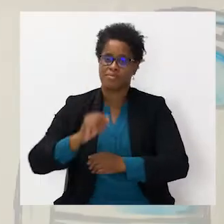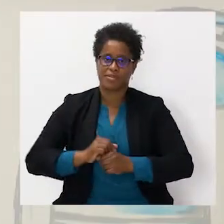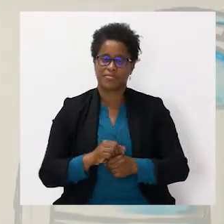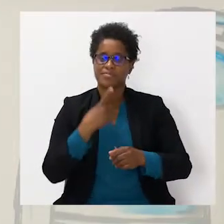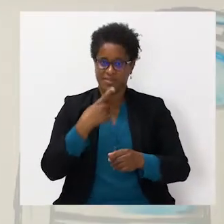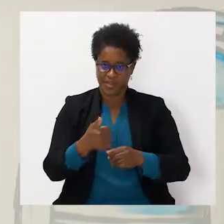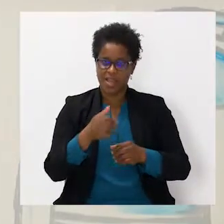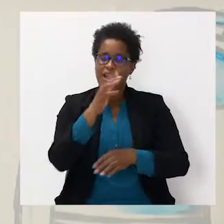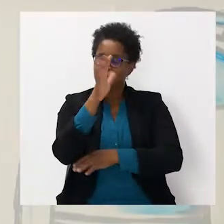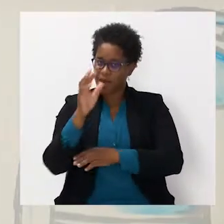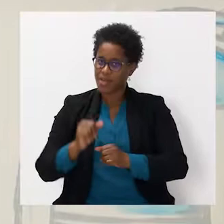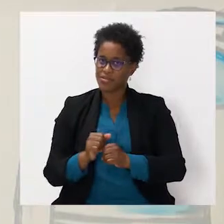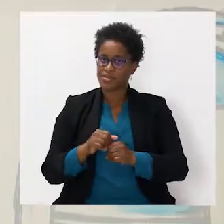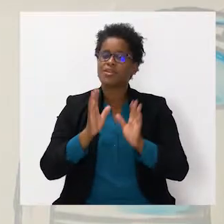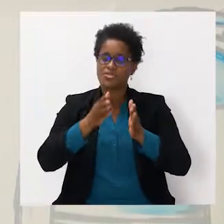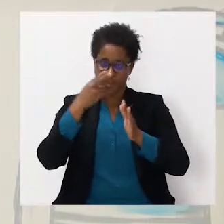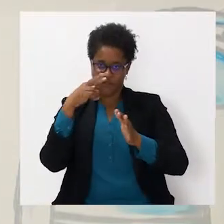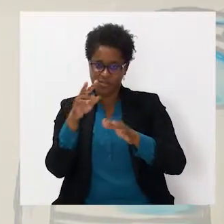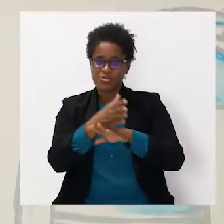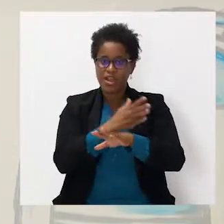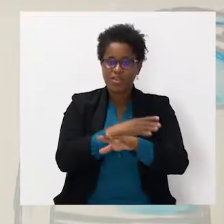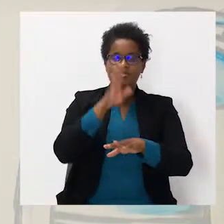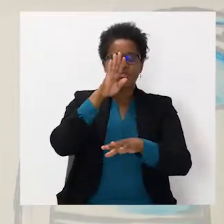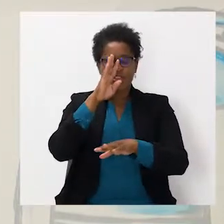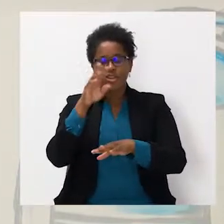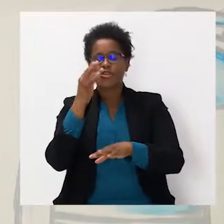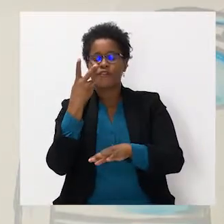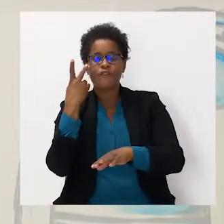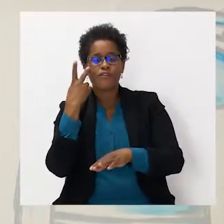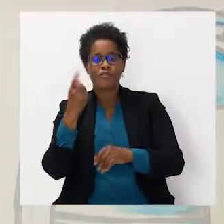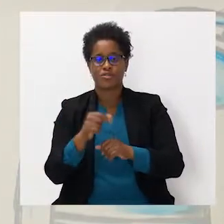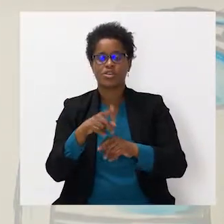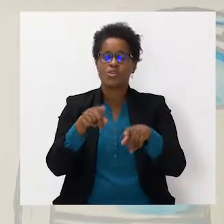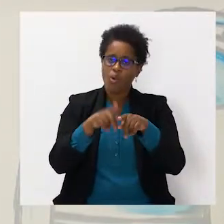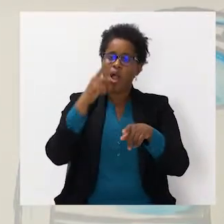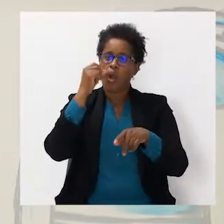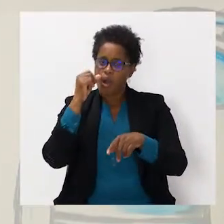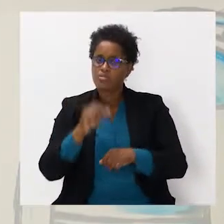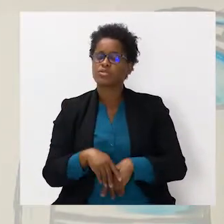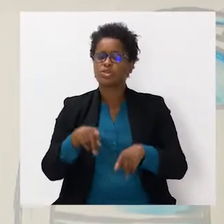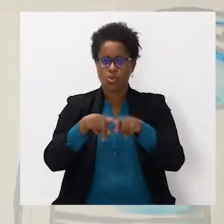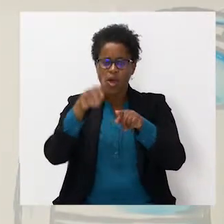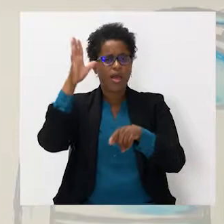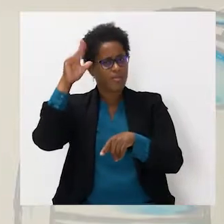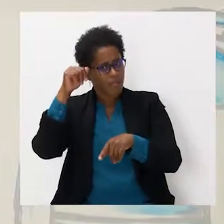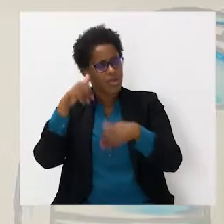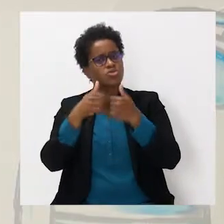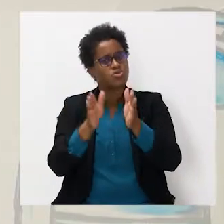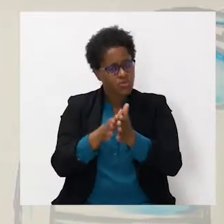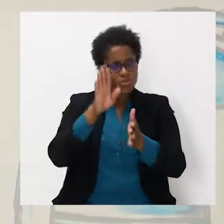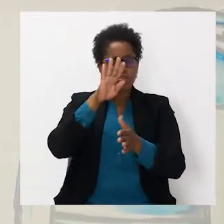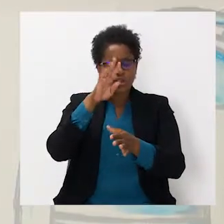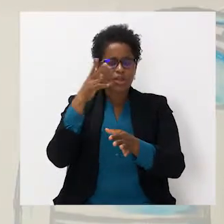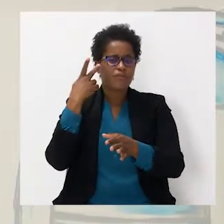não é? As plantas, como já vimos, são seres vivos, como os homens, os animais, todos são